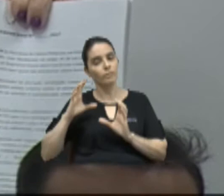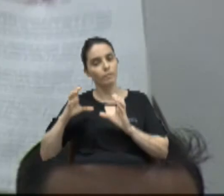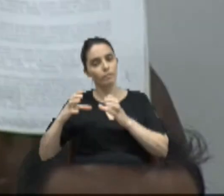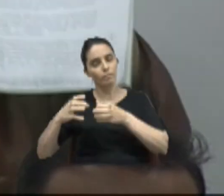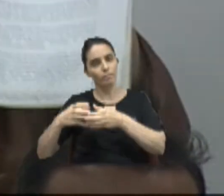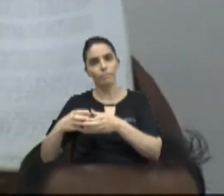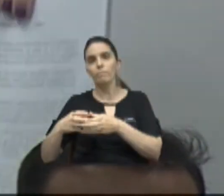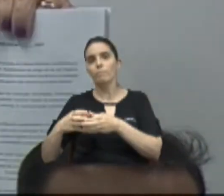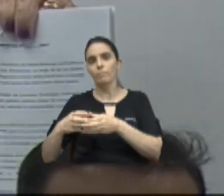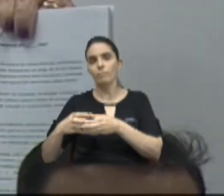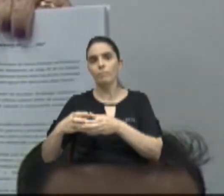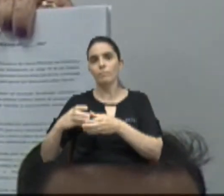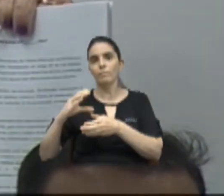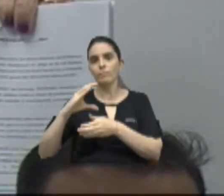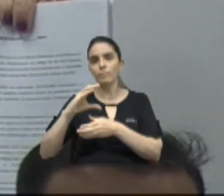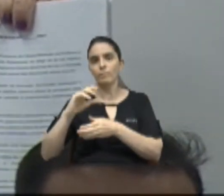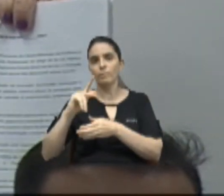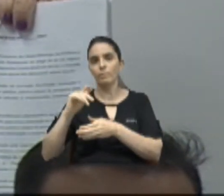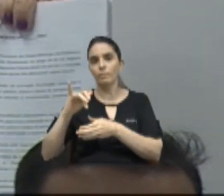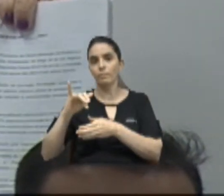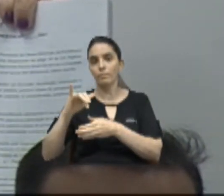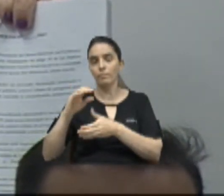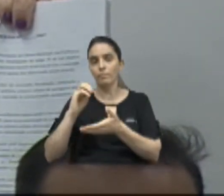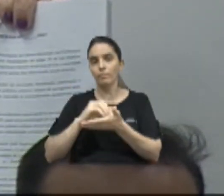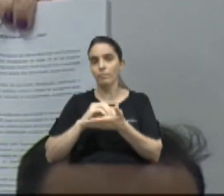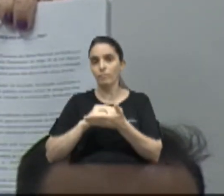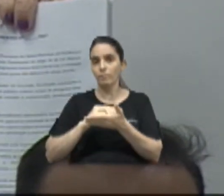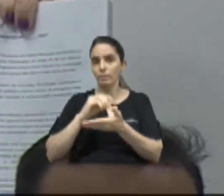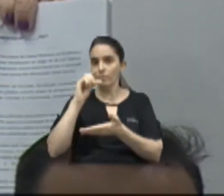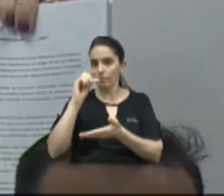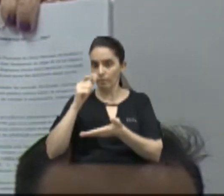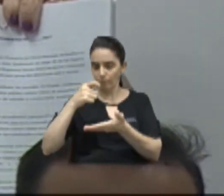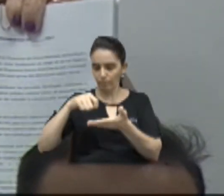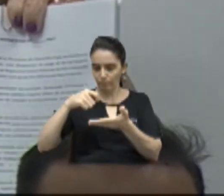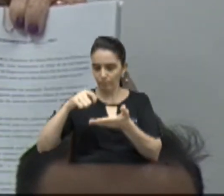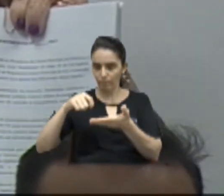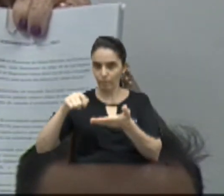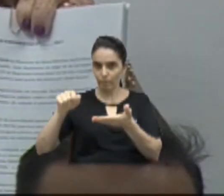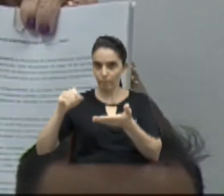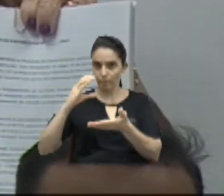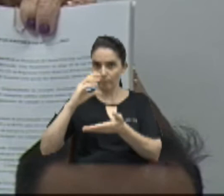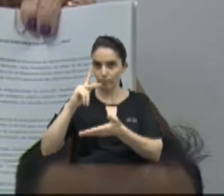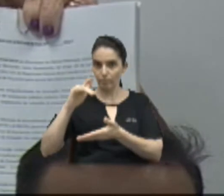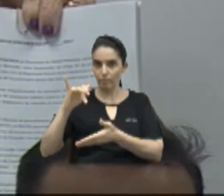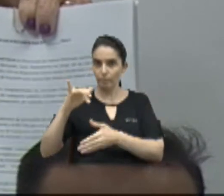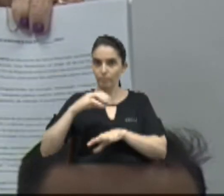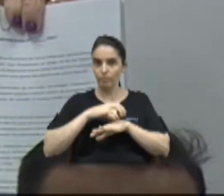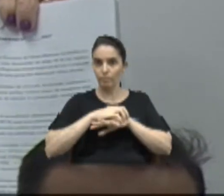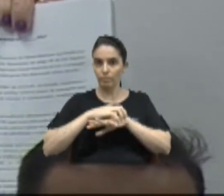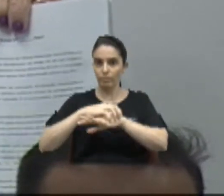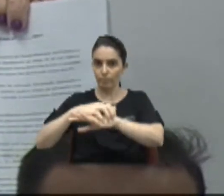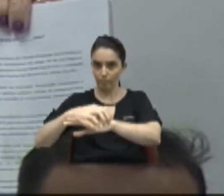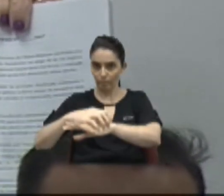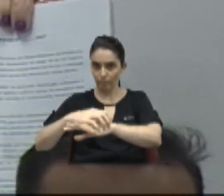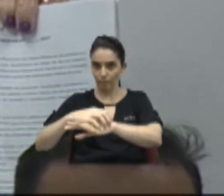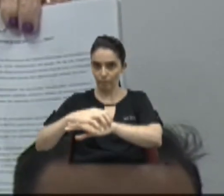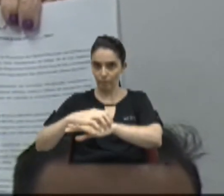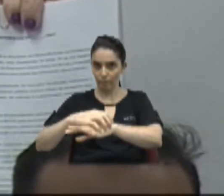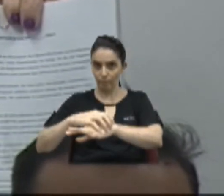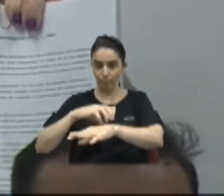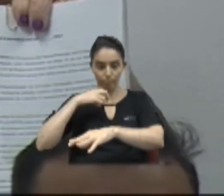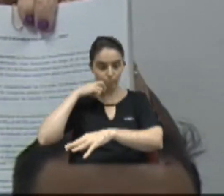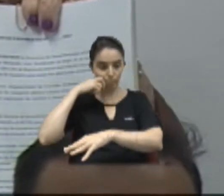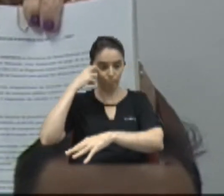participar, porque a gente falta poucas assinaturas para abrir uma CPI para o transporte coletivo, que está um caos na nossa cidade. Está dando